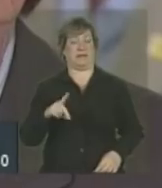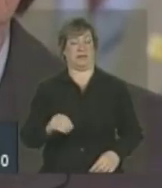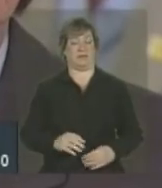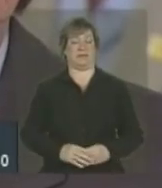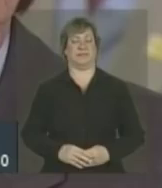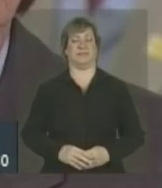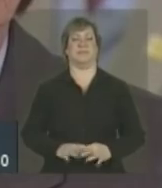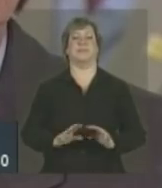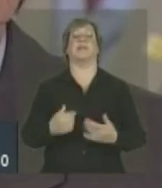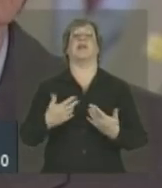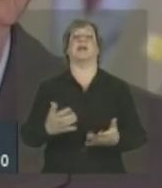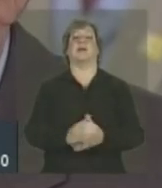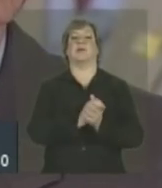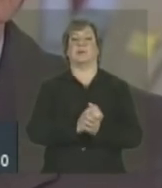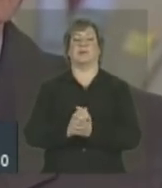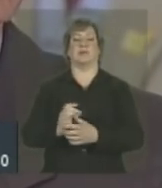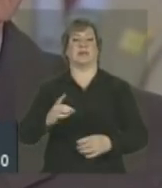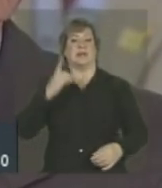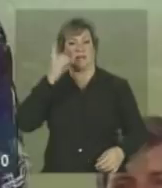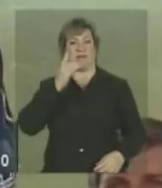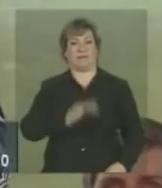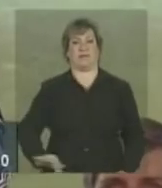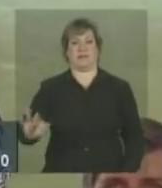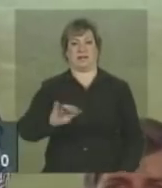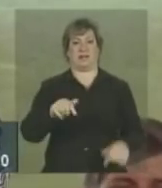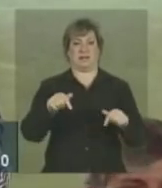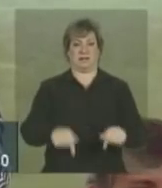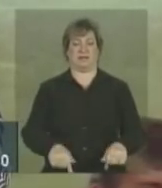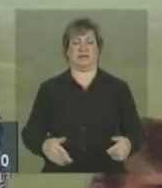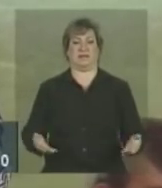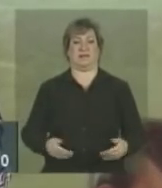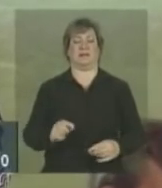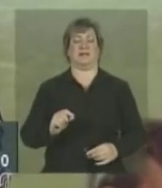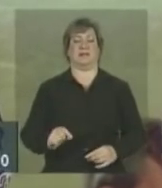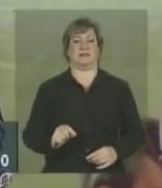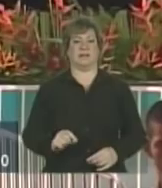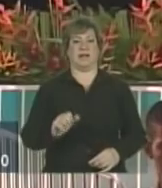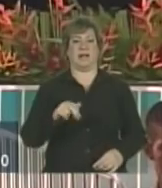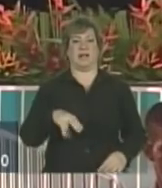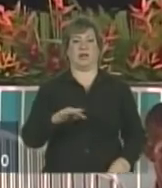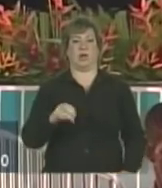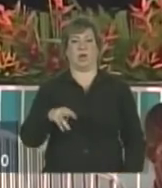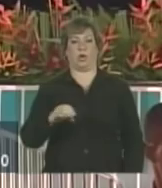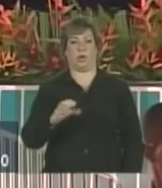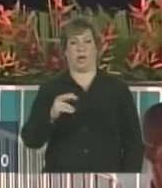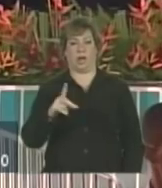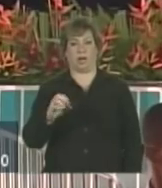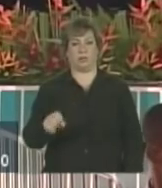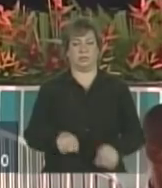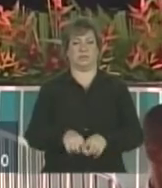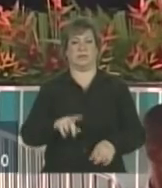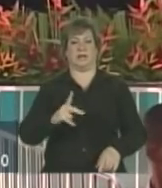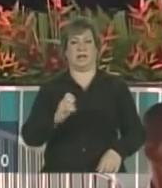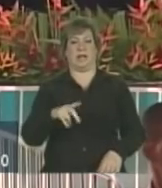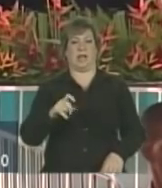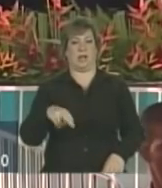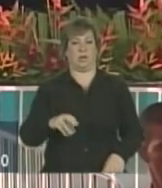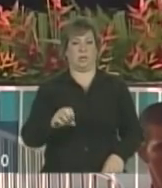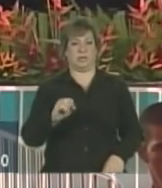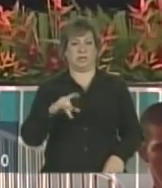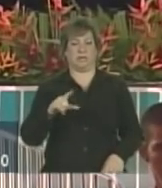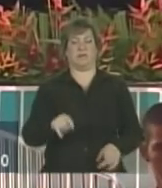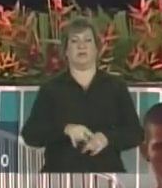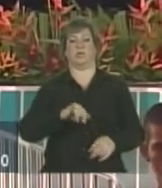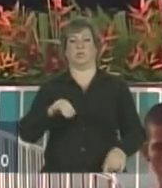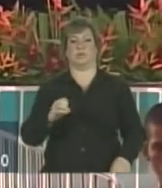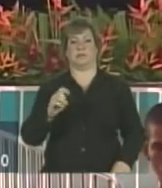Queria cumprimentar os deputados federais aqui presentes, Antônio Carlos Valadares Filho, Heleno Silva, José Heleno da